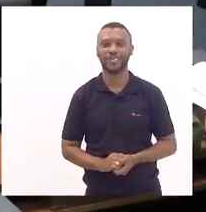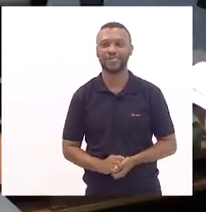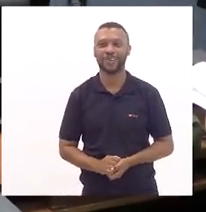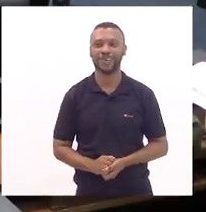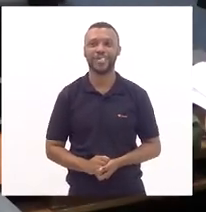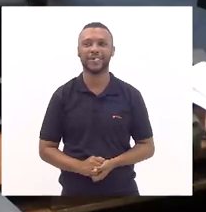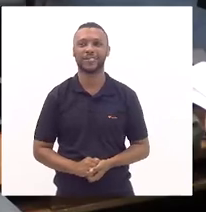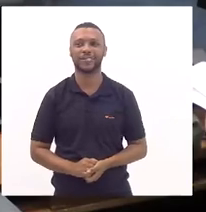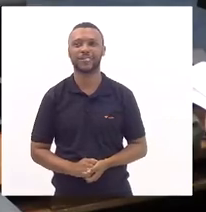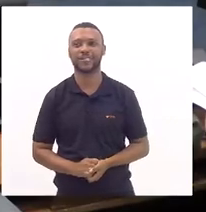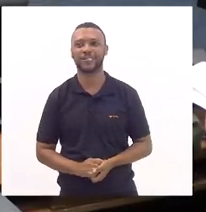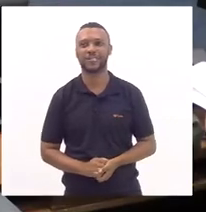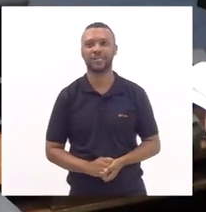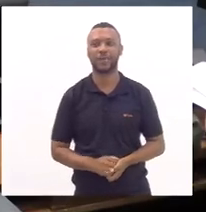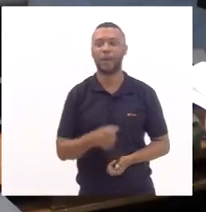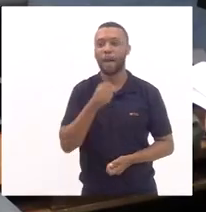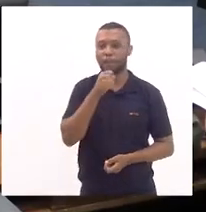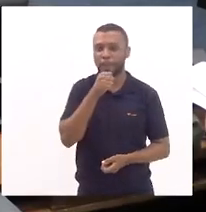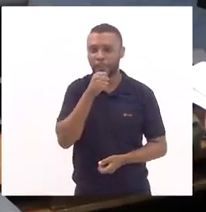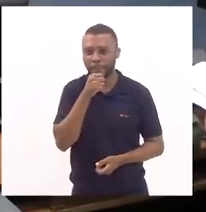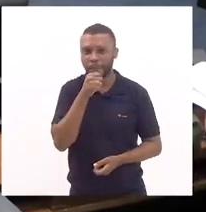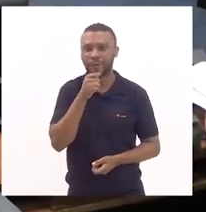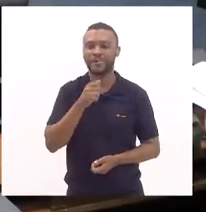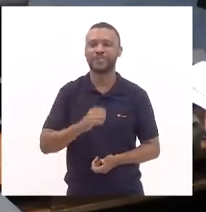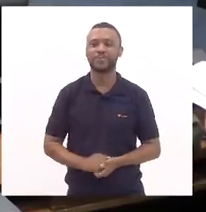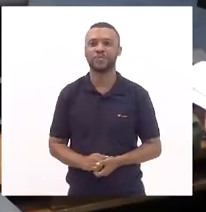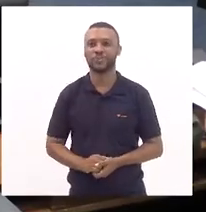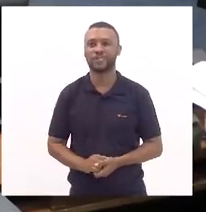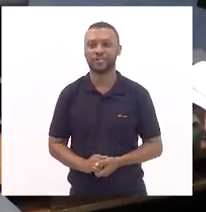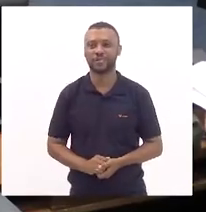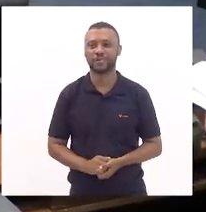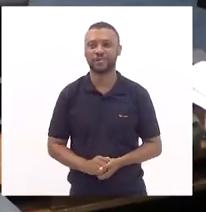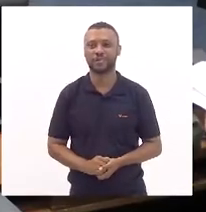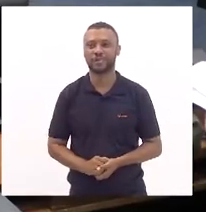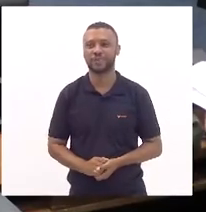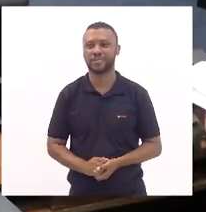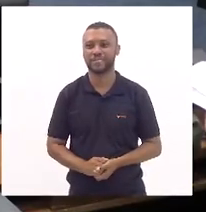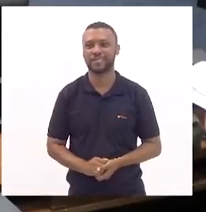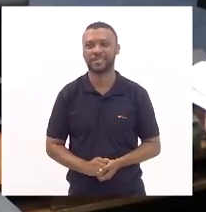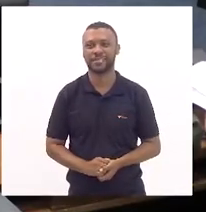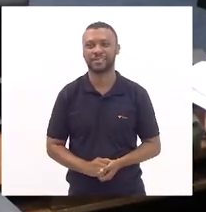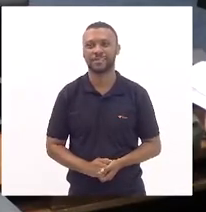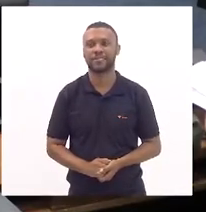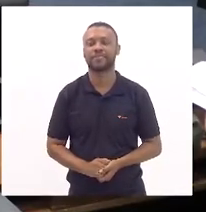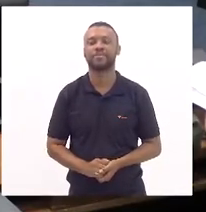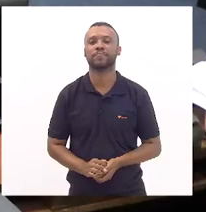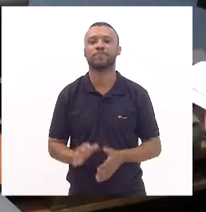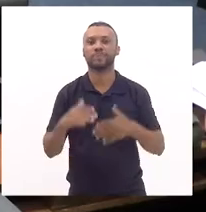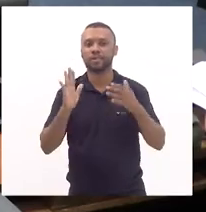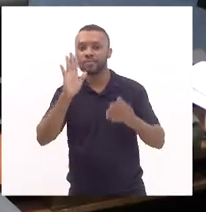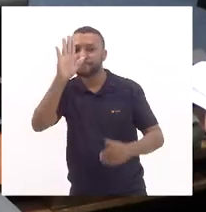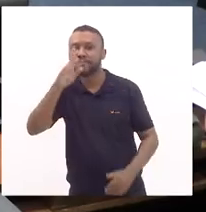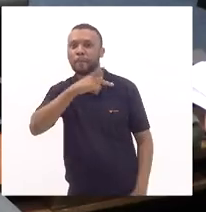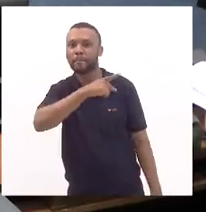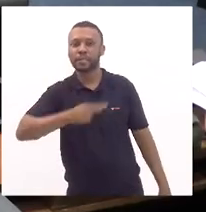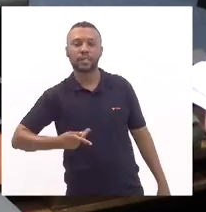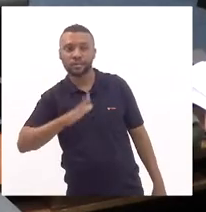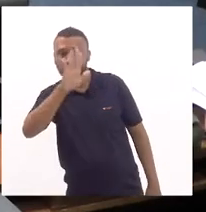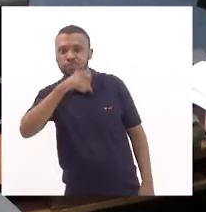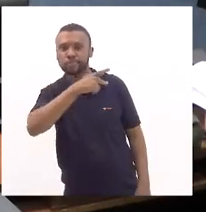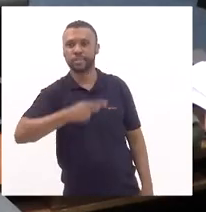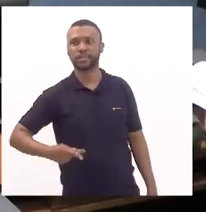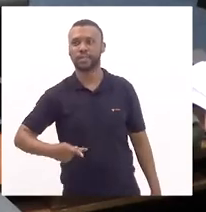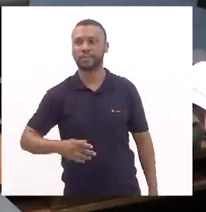Microfone. Presidente.